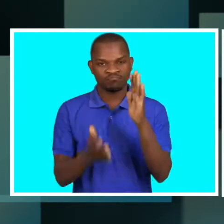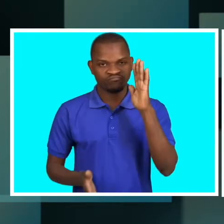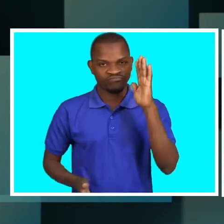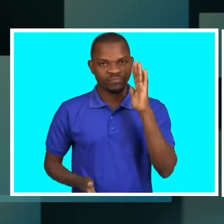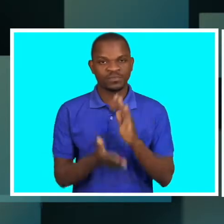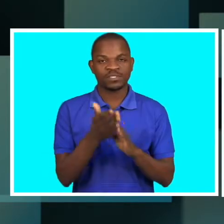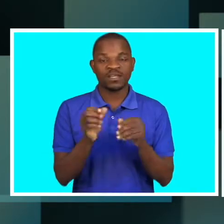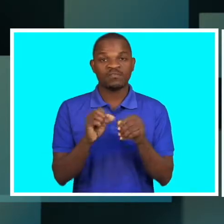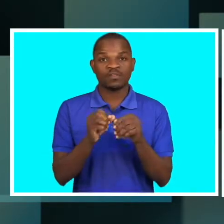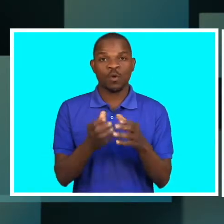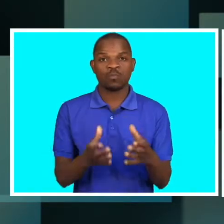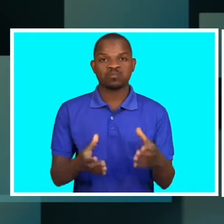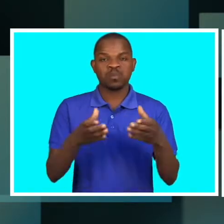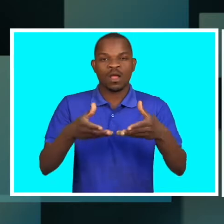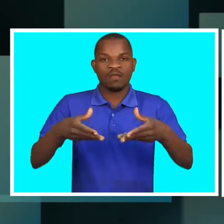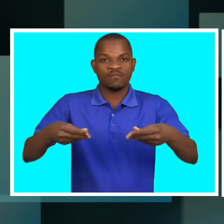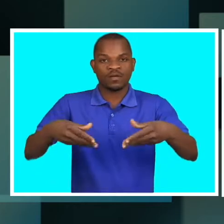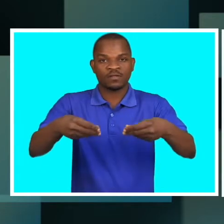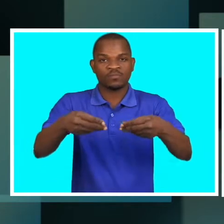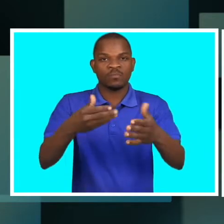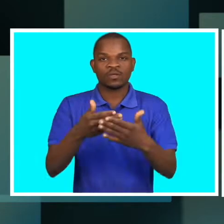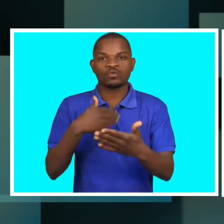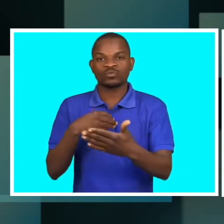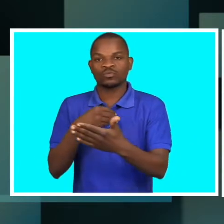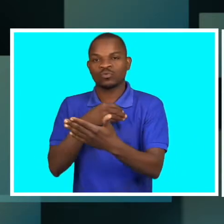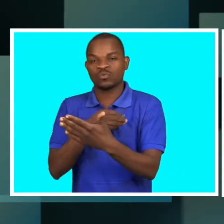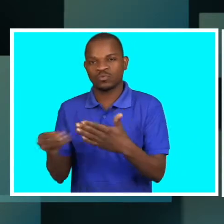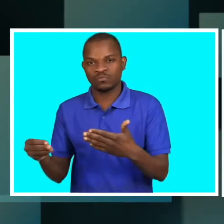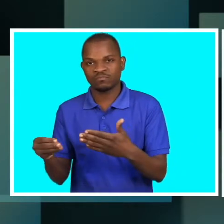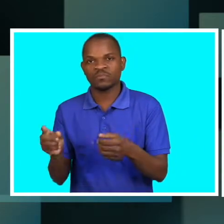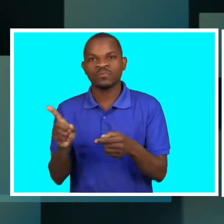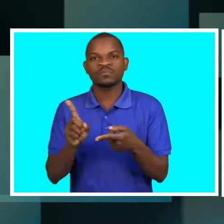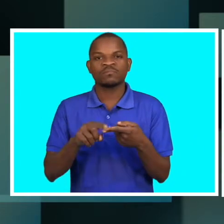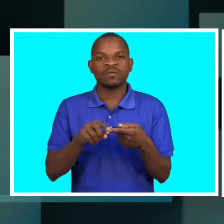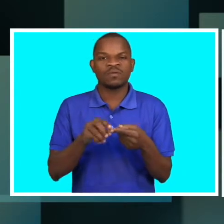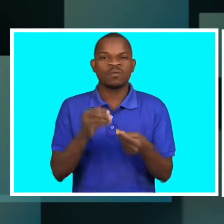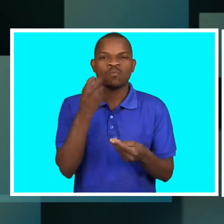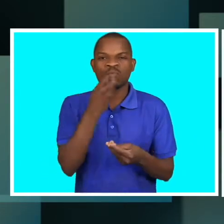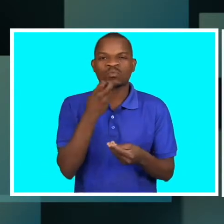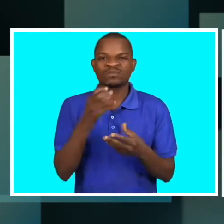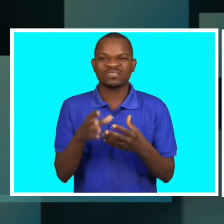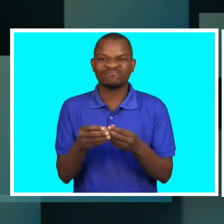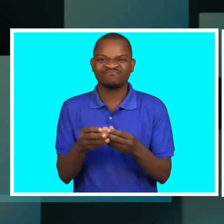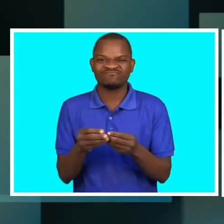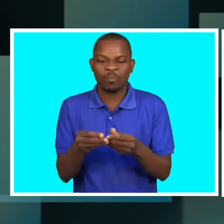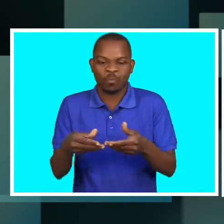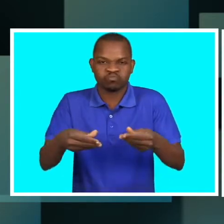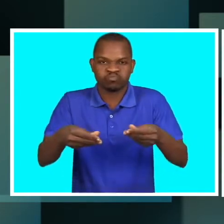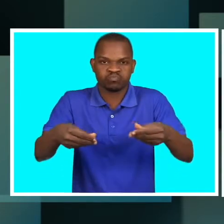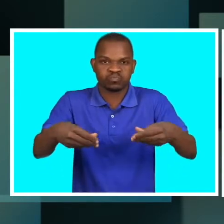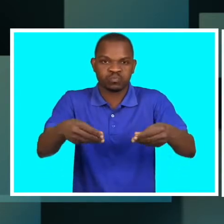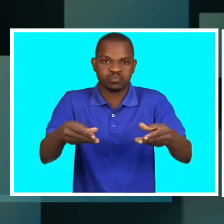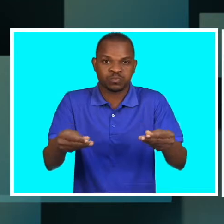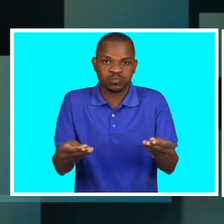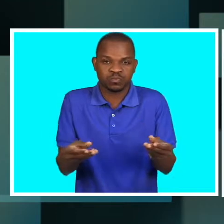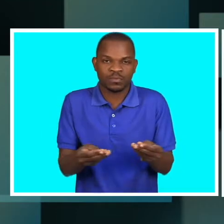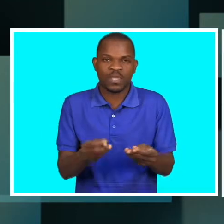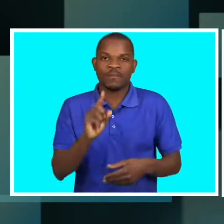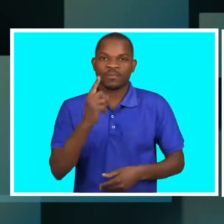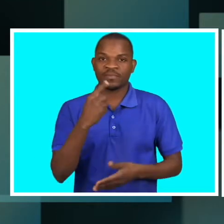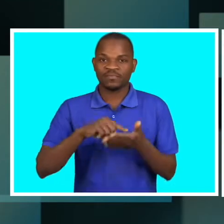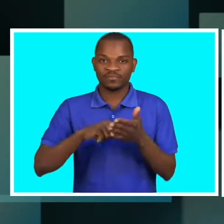fase inicial do vase nós compramos o vase depois pusemos a própria massa essa é a